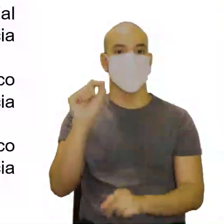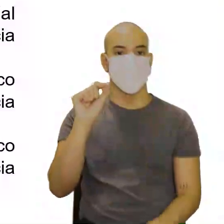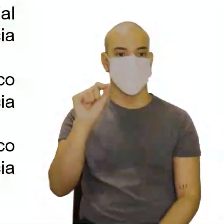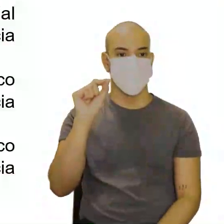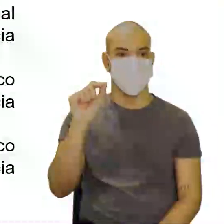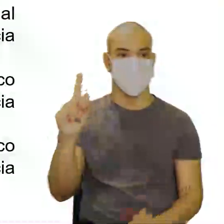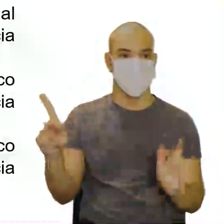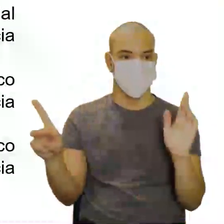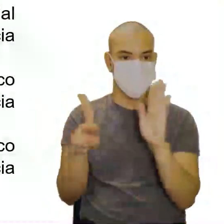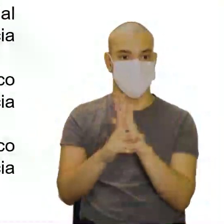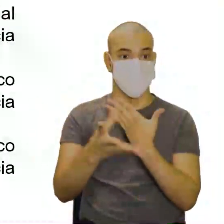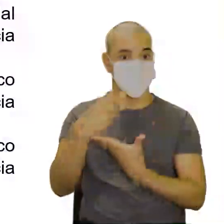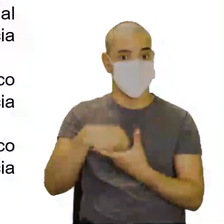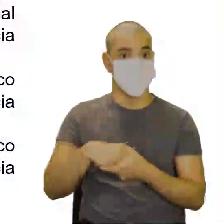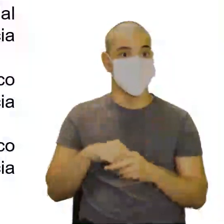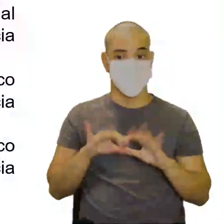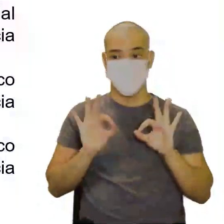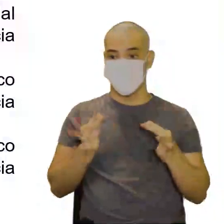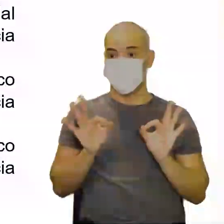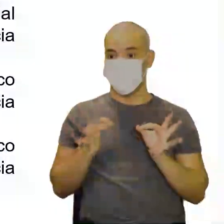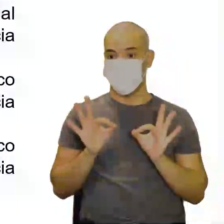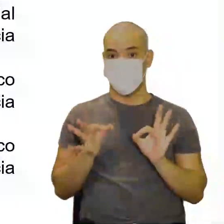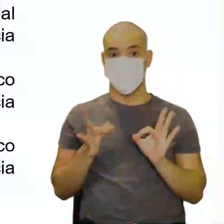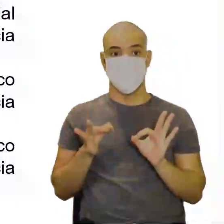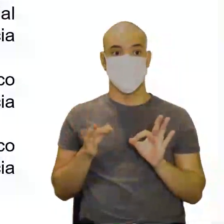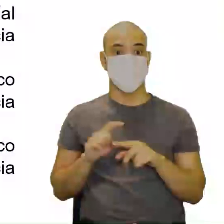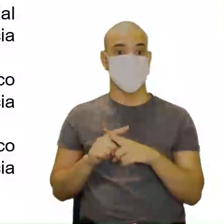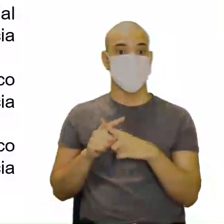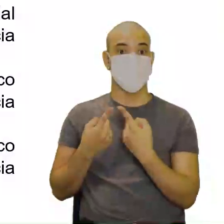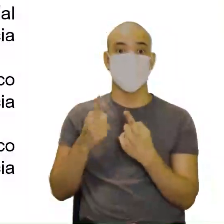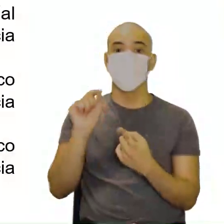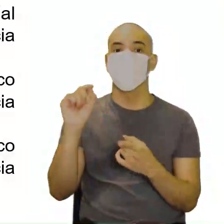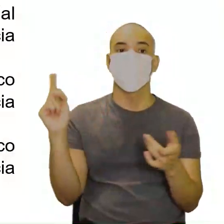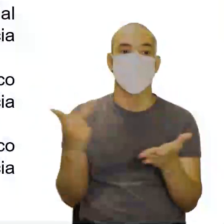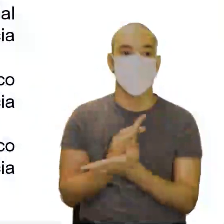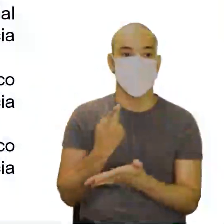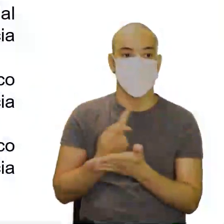aqui está correta, mas o que fura aqui na